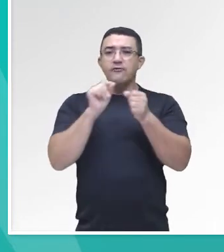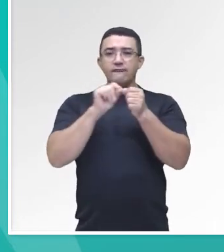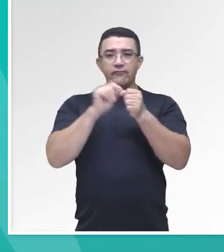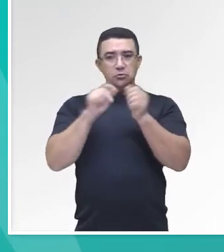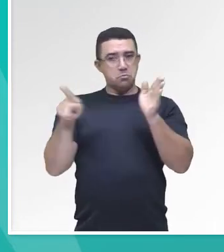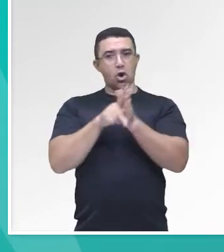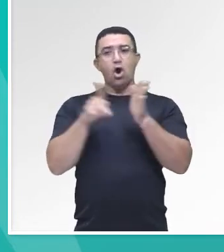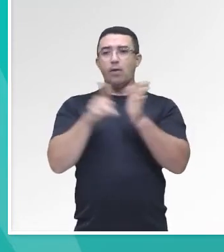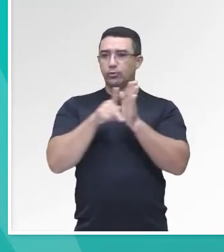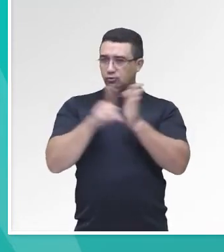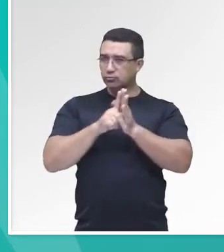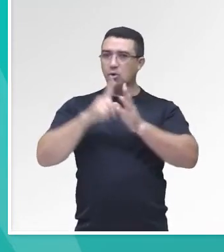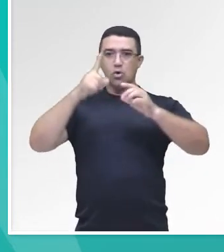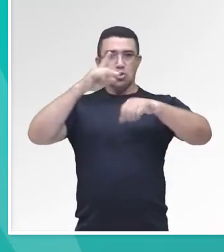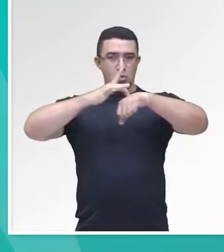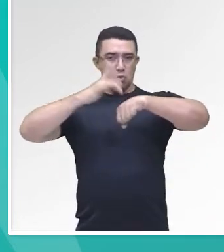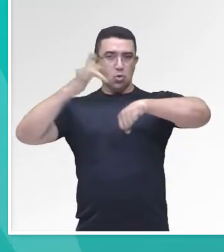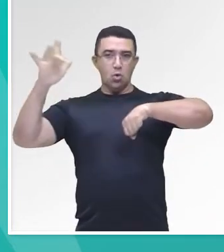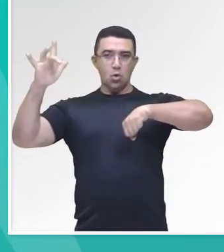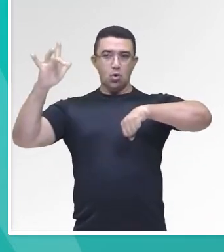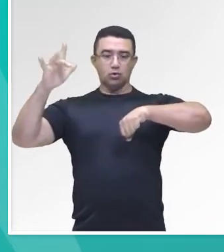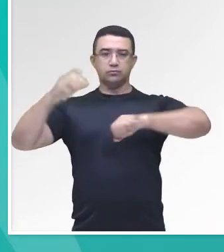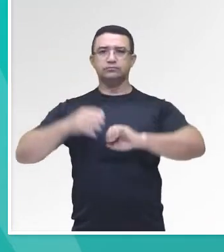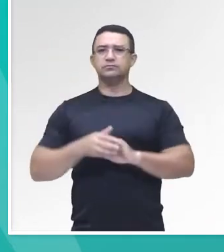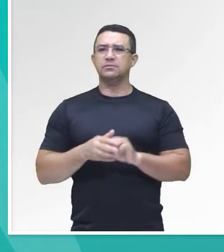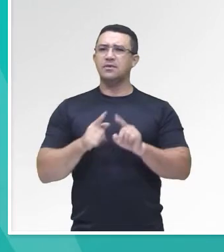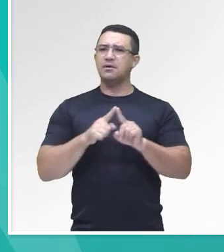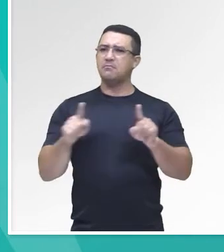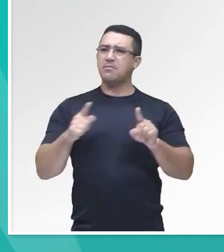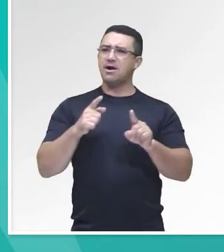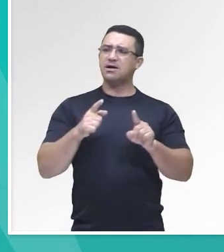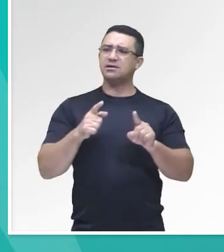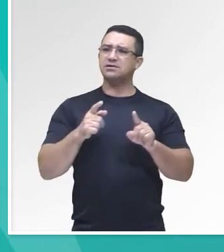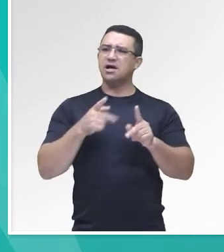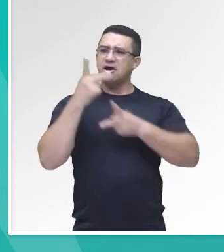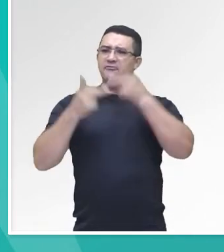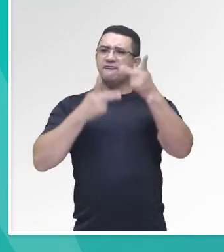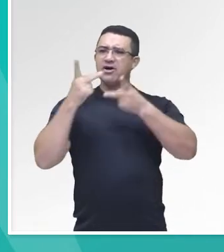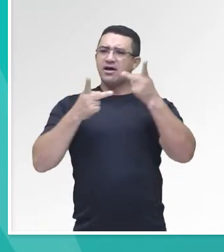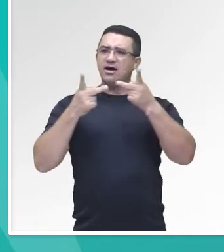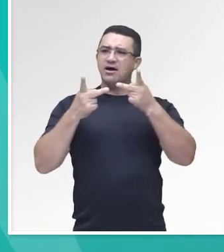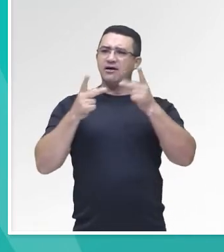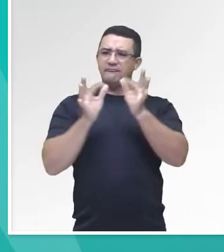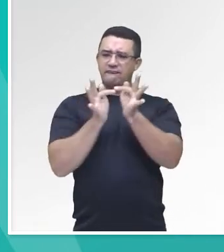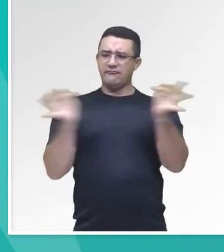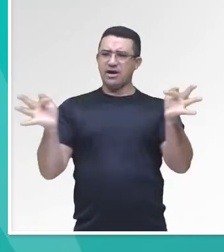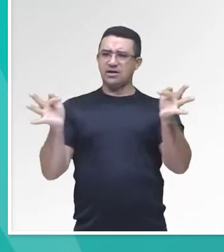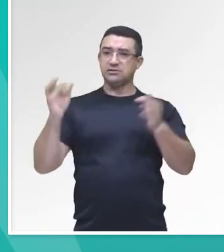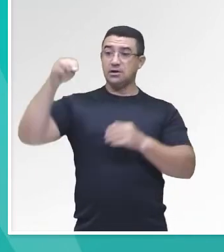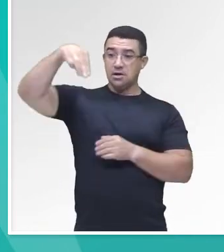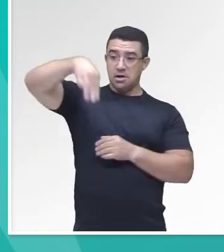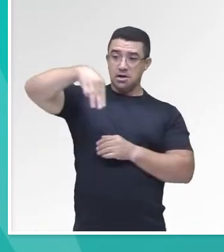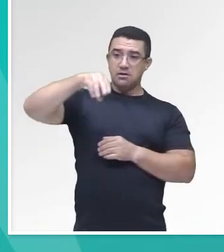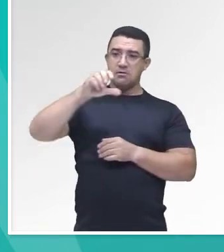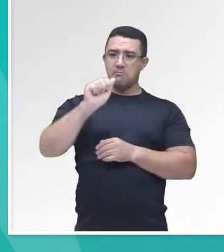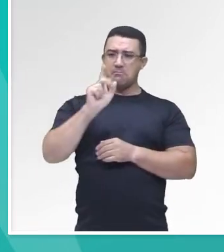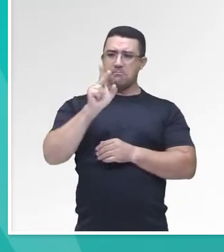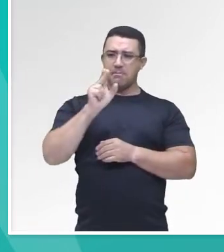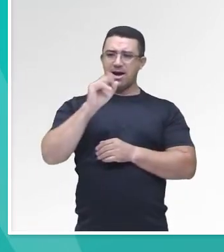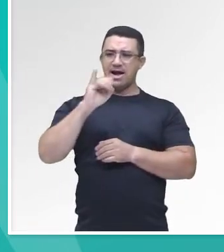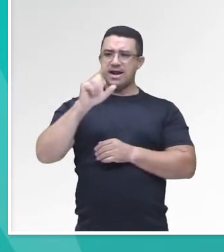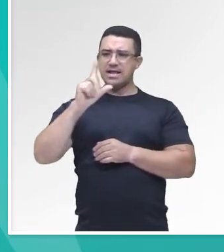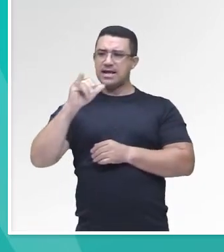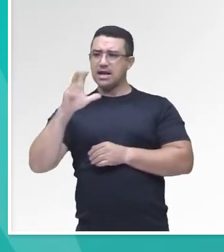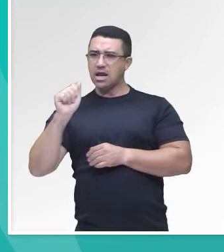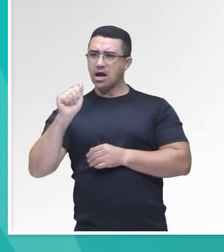objeto. Quando eu digo Marília nadava em ouro, aqui, ó, já vai estar em outro sentido.